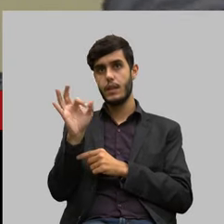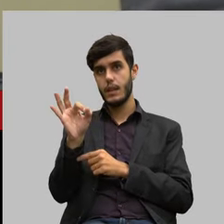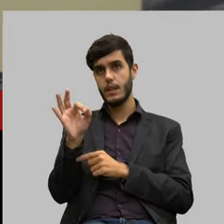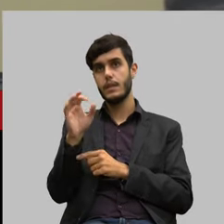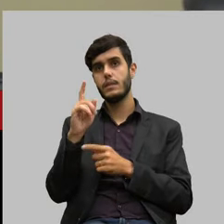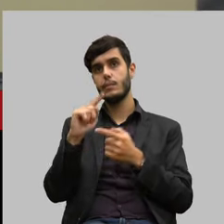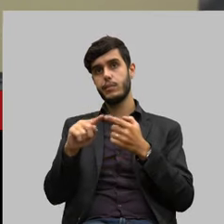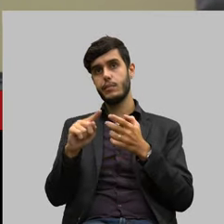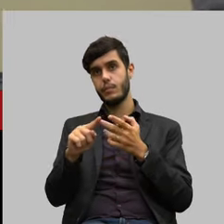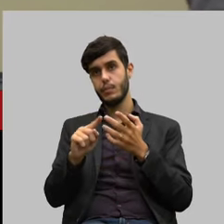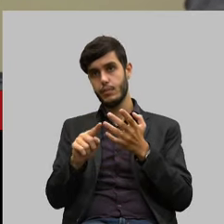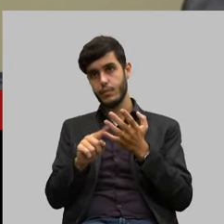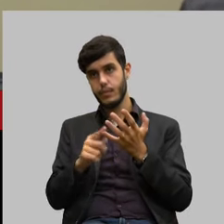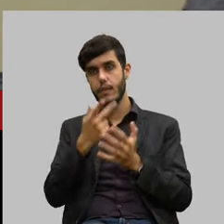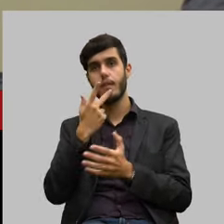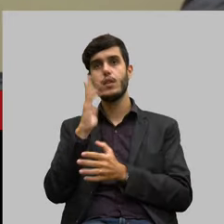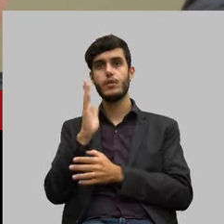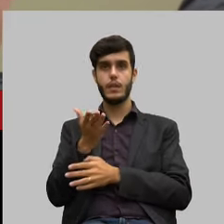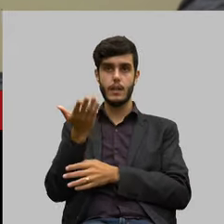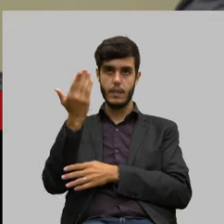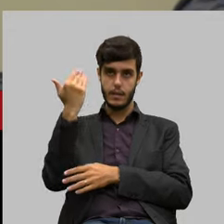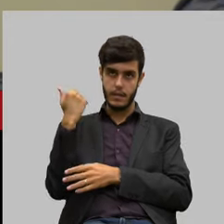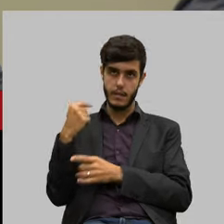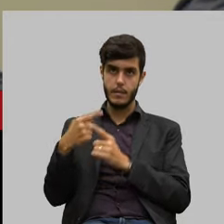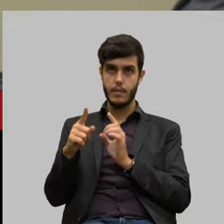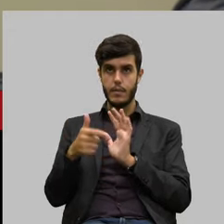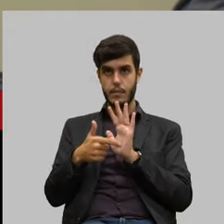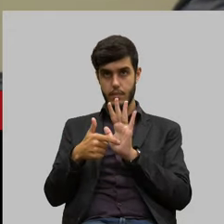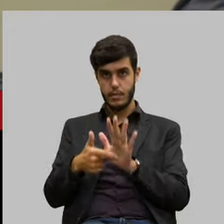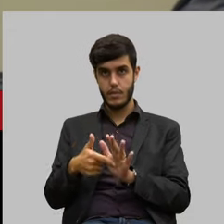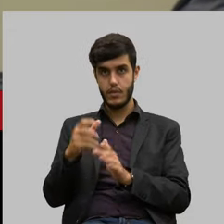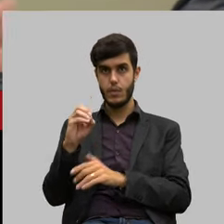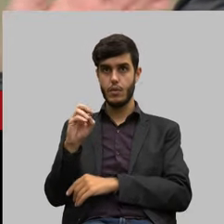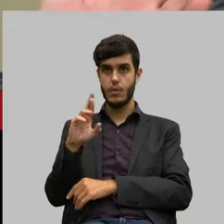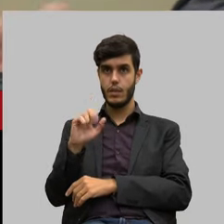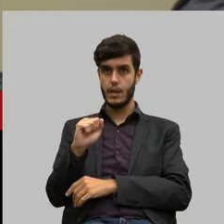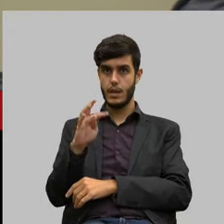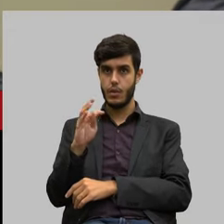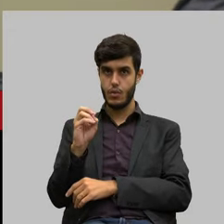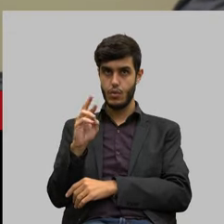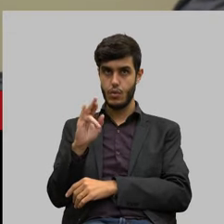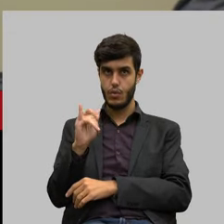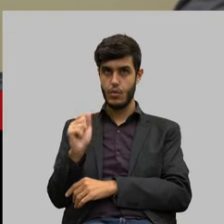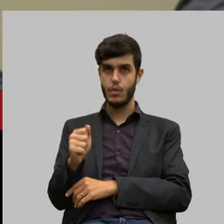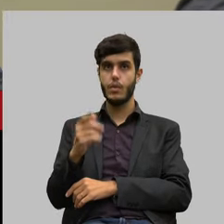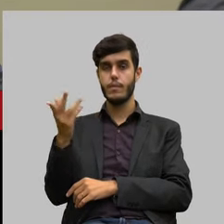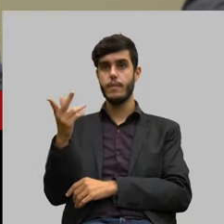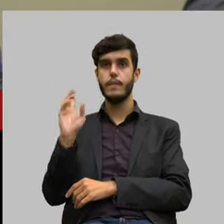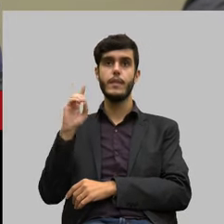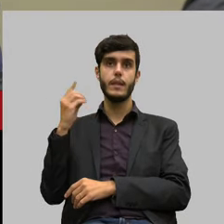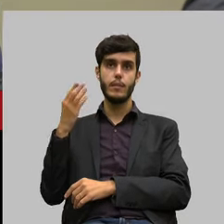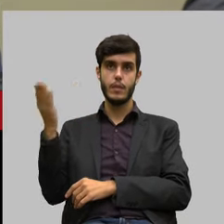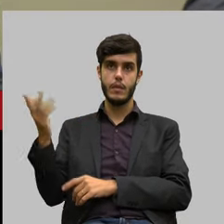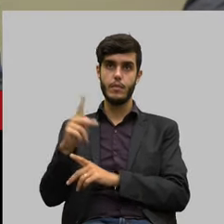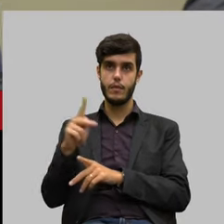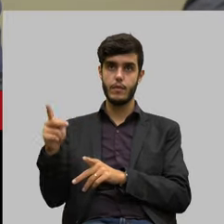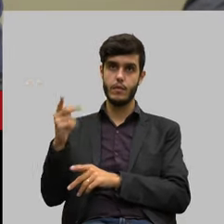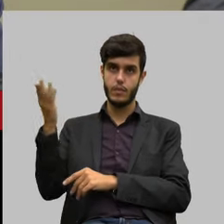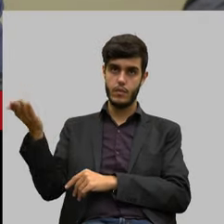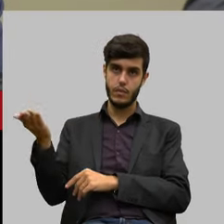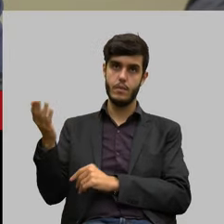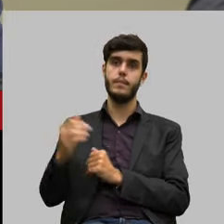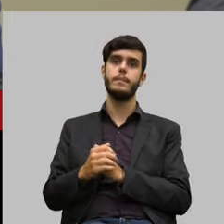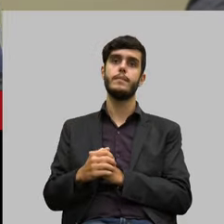falamos que evoluiu né mas a gente tem que apresentar o relatório concedo a palavra Deputado Professor Cleiton para